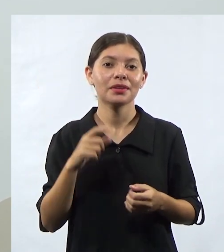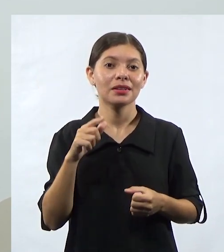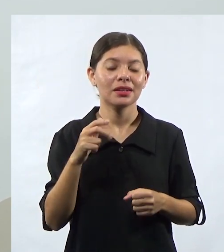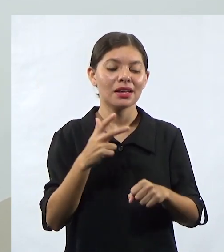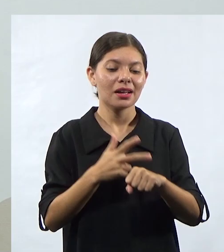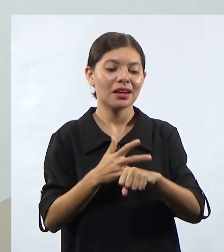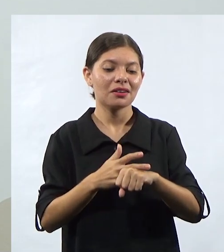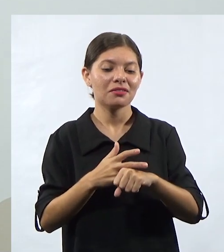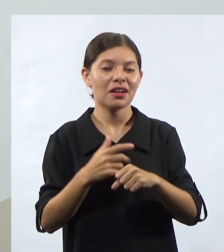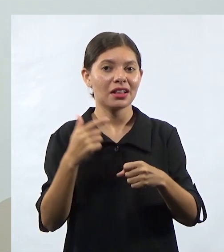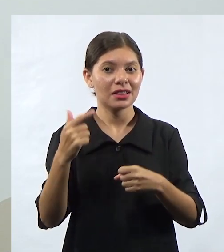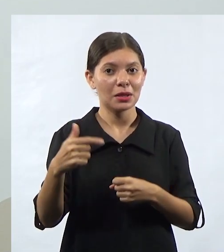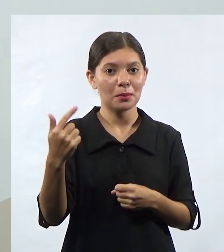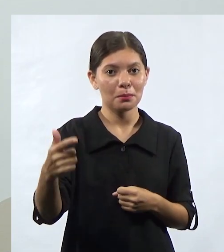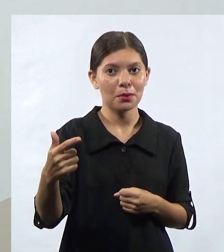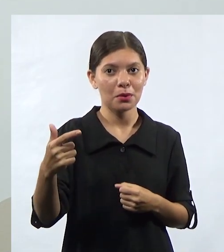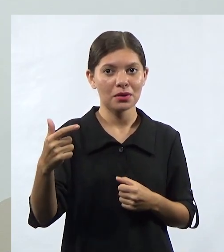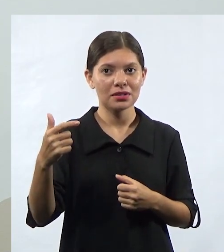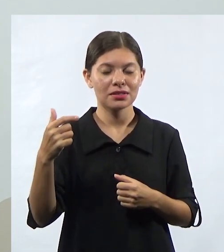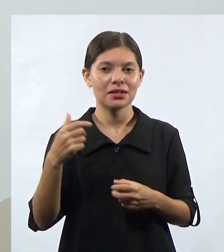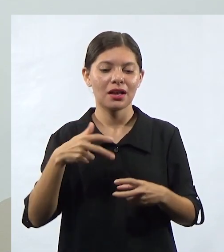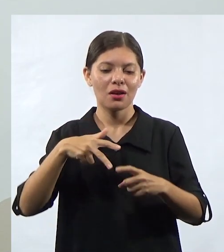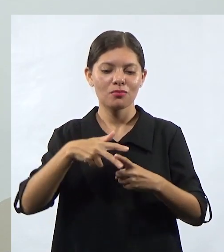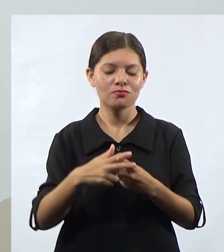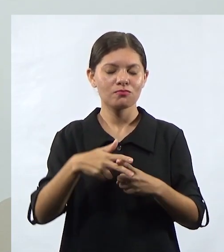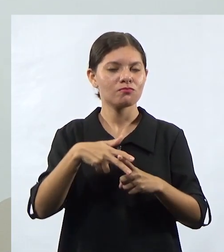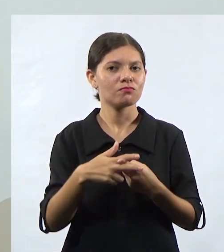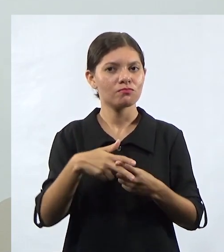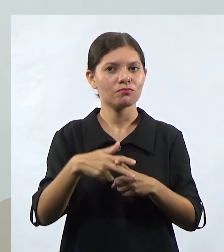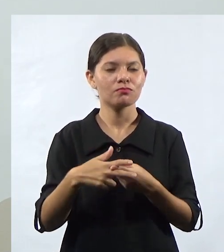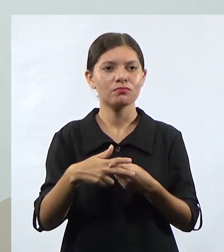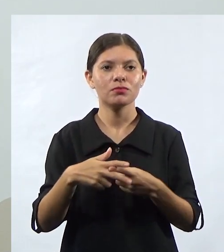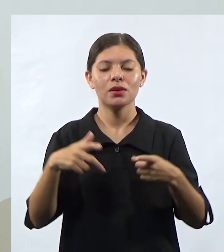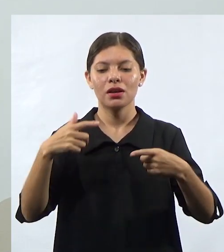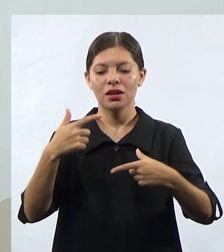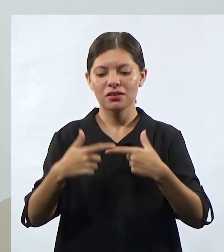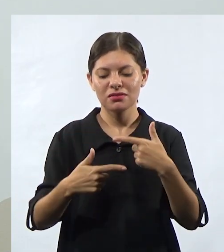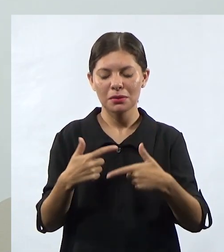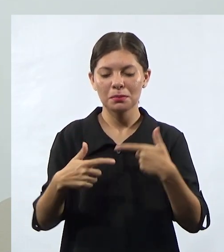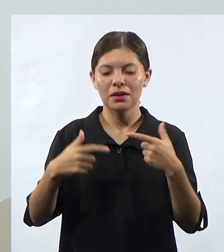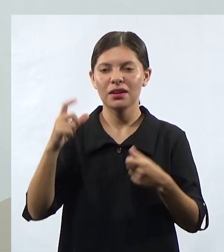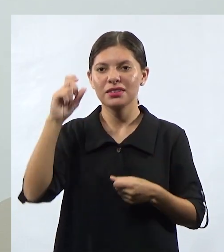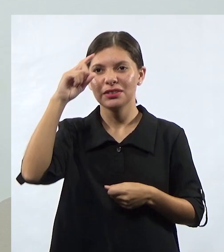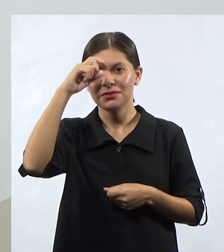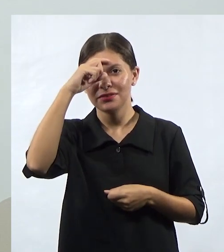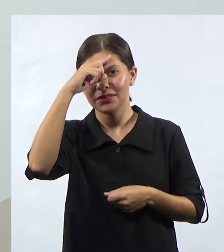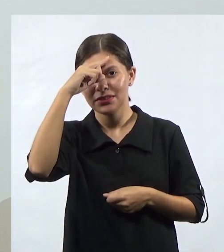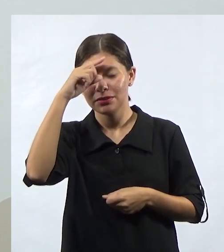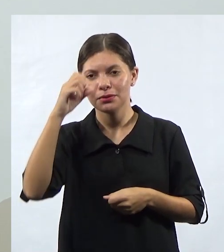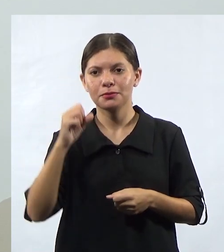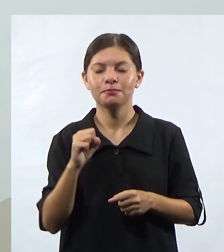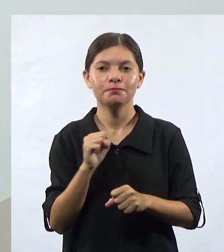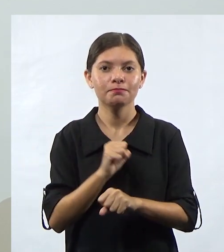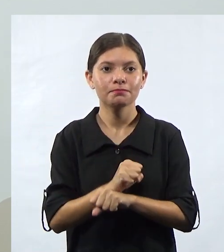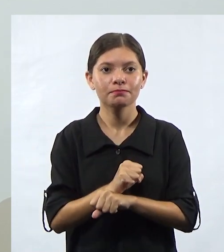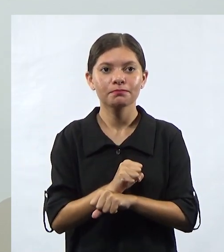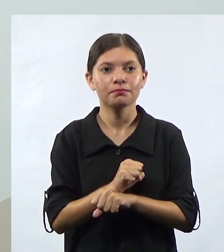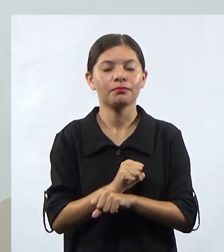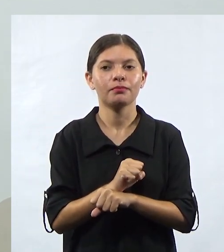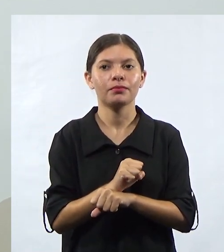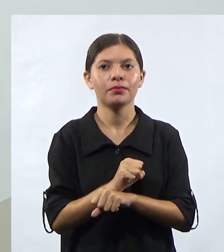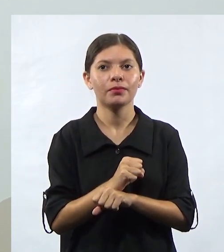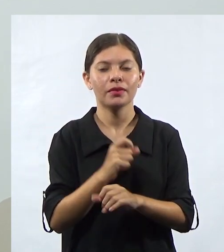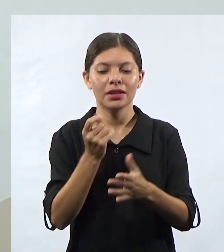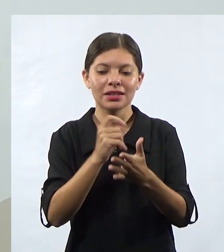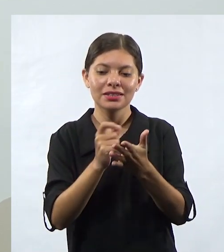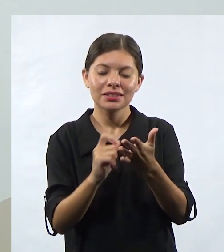depois a degravação é muito tensa. Porque você tem que pausar e transcrever. Entendeu? Porque